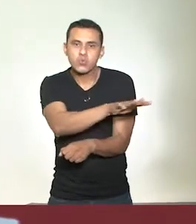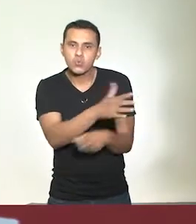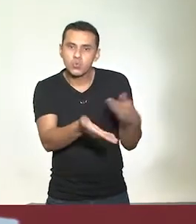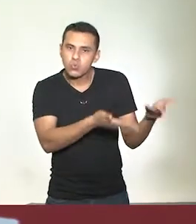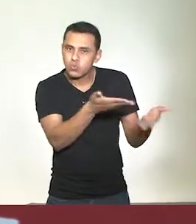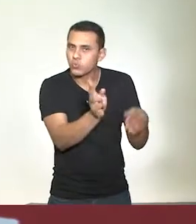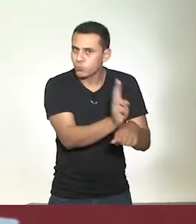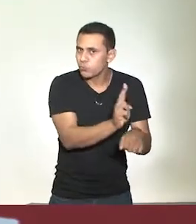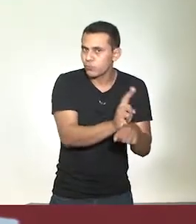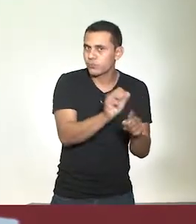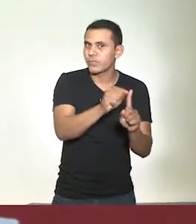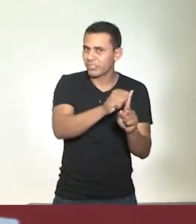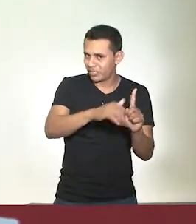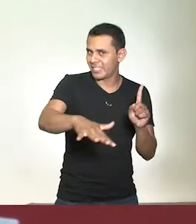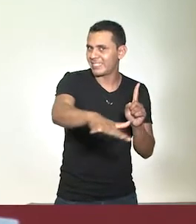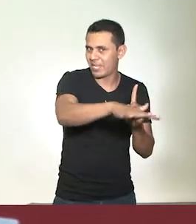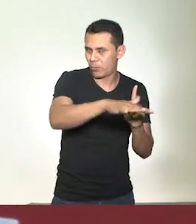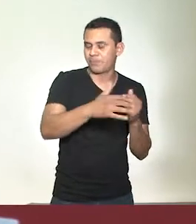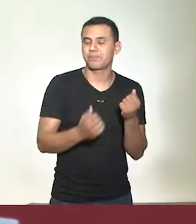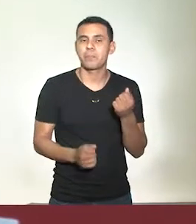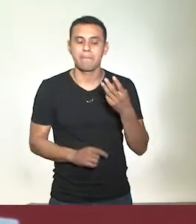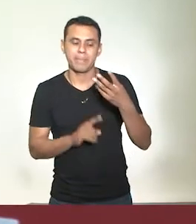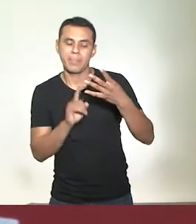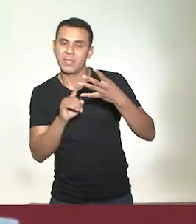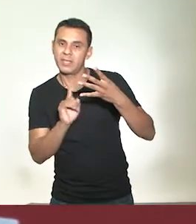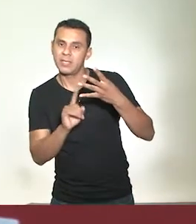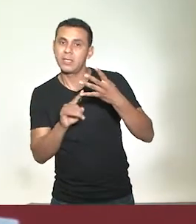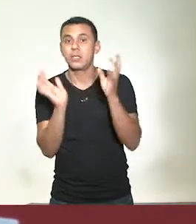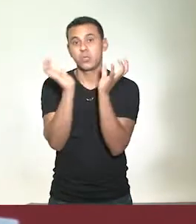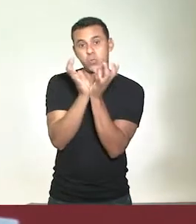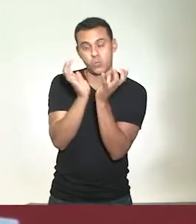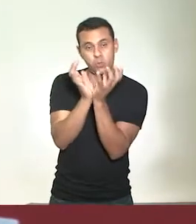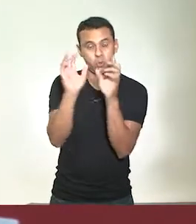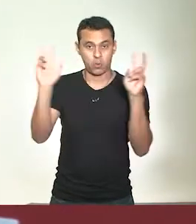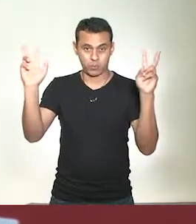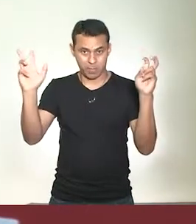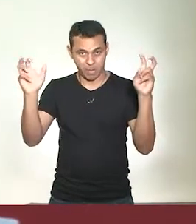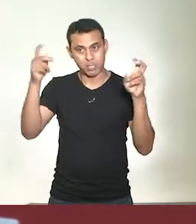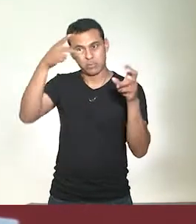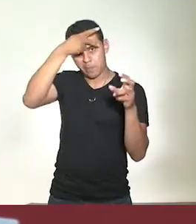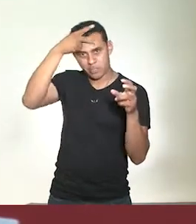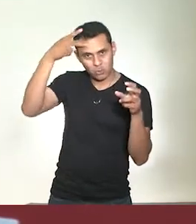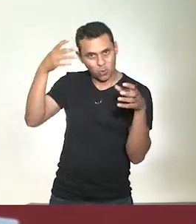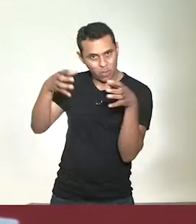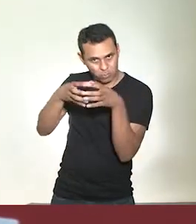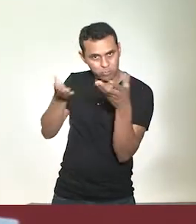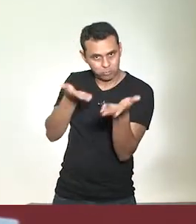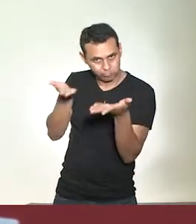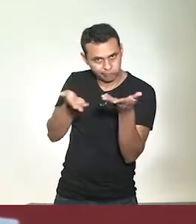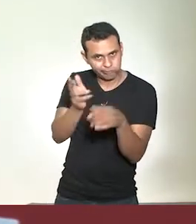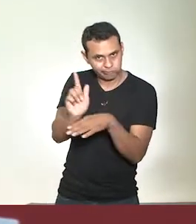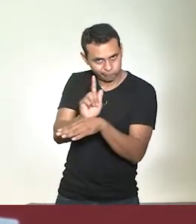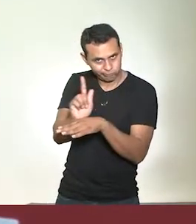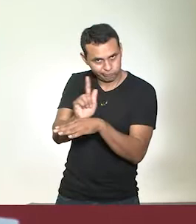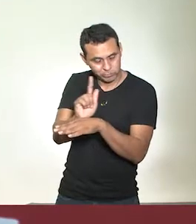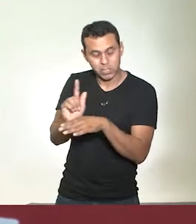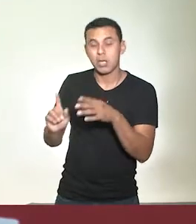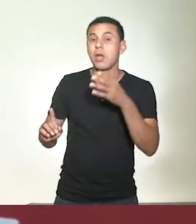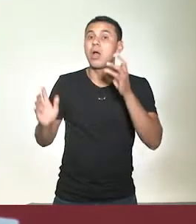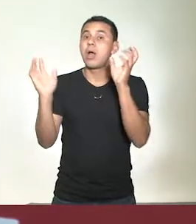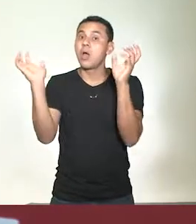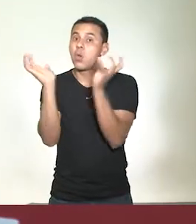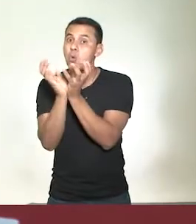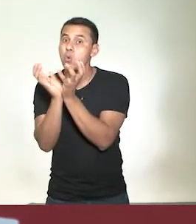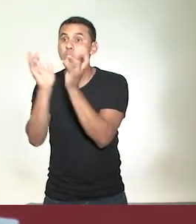e extensão nós temos o grupo temático de pessoal de grupo